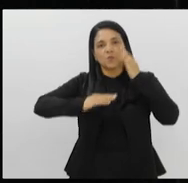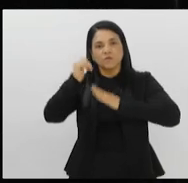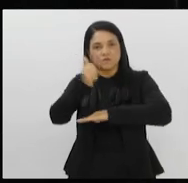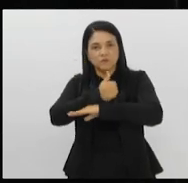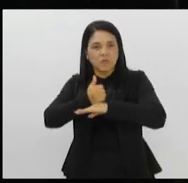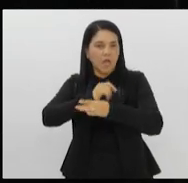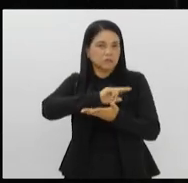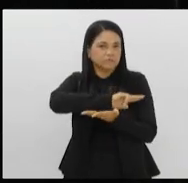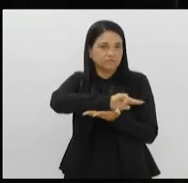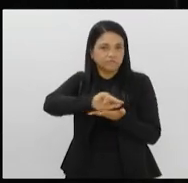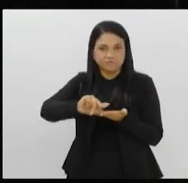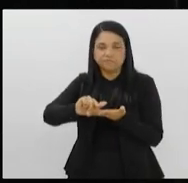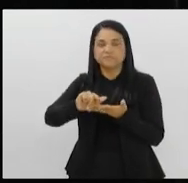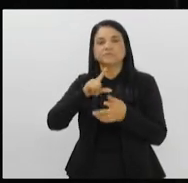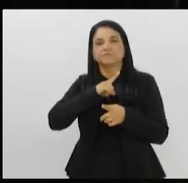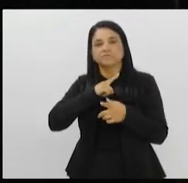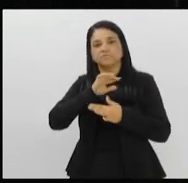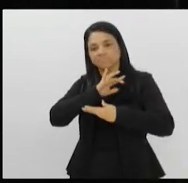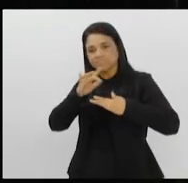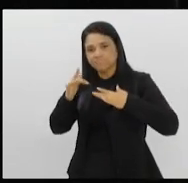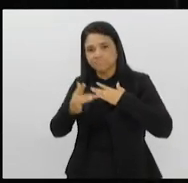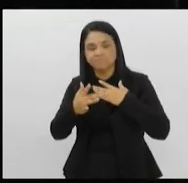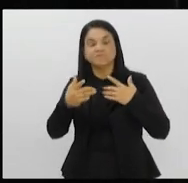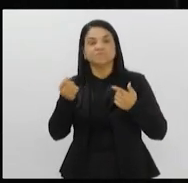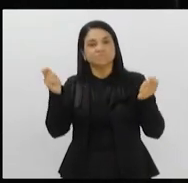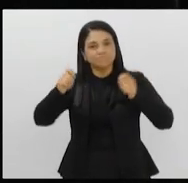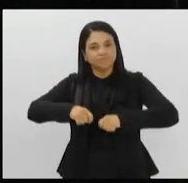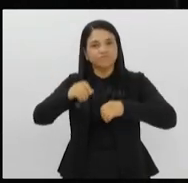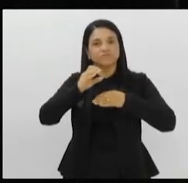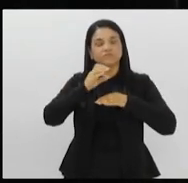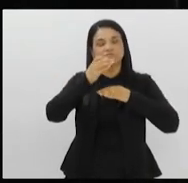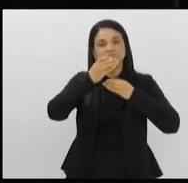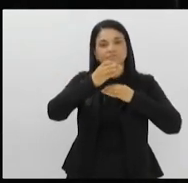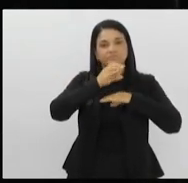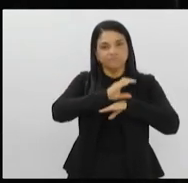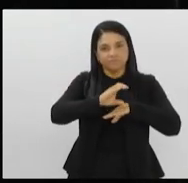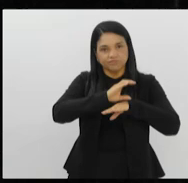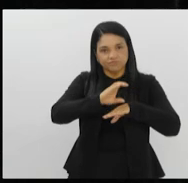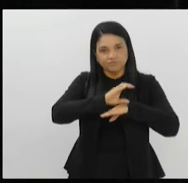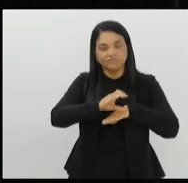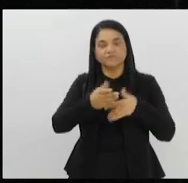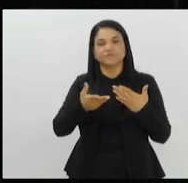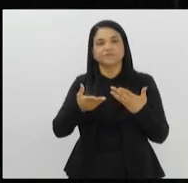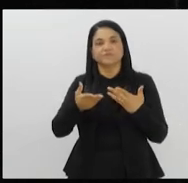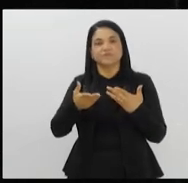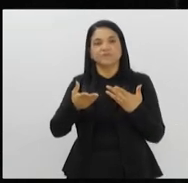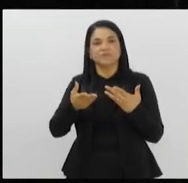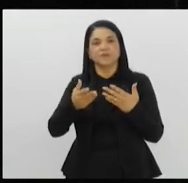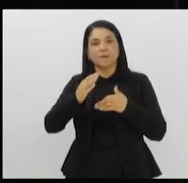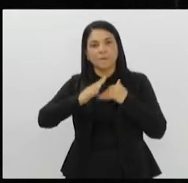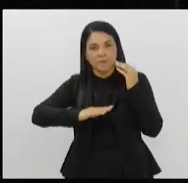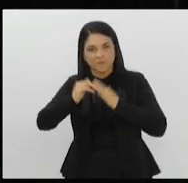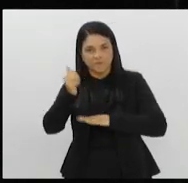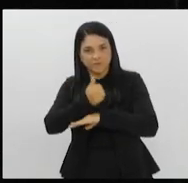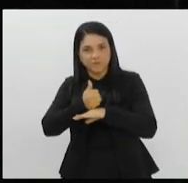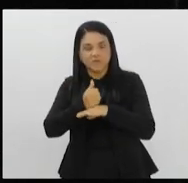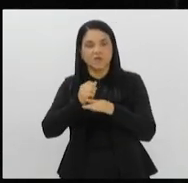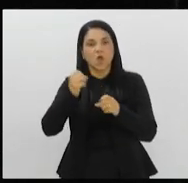participam dessa rede, com capacitação profissional, não é? Então, reforma